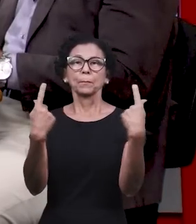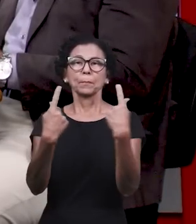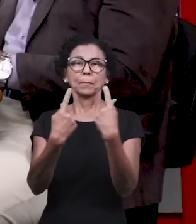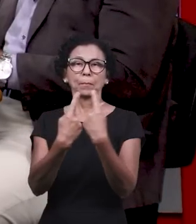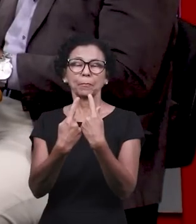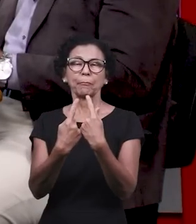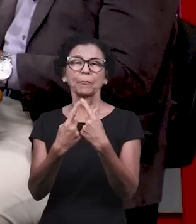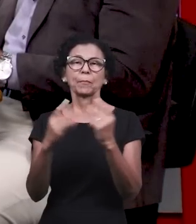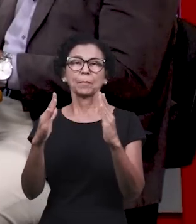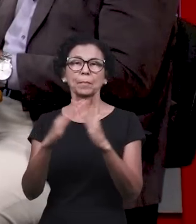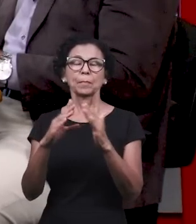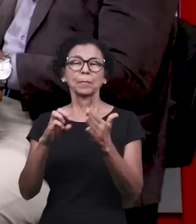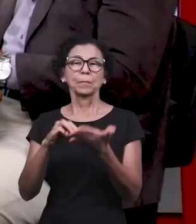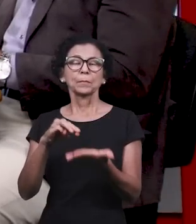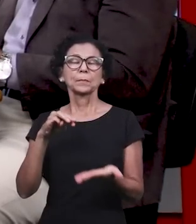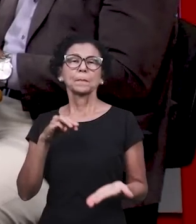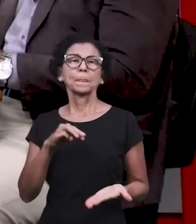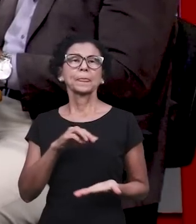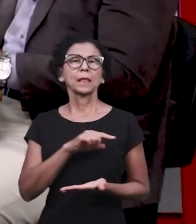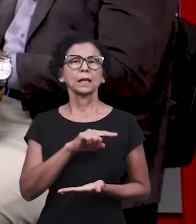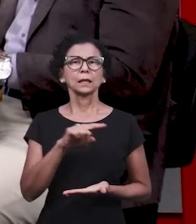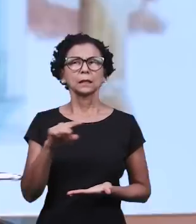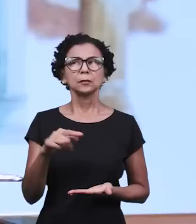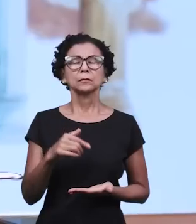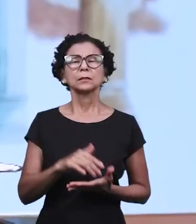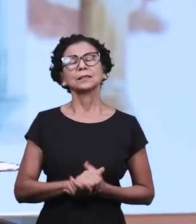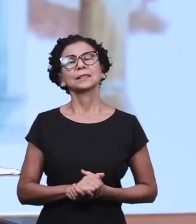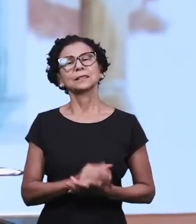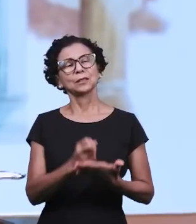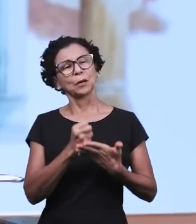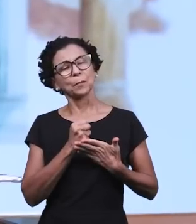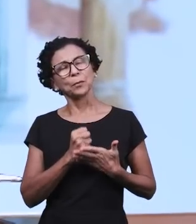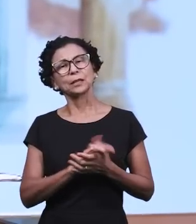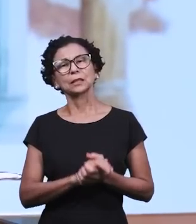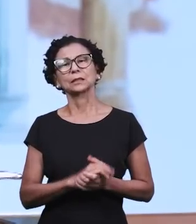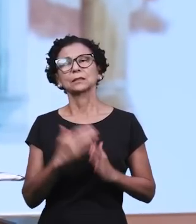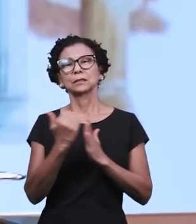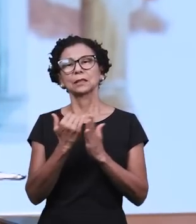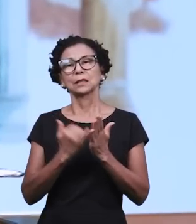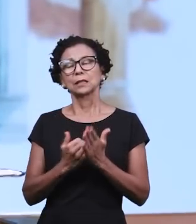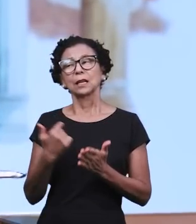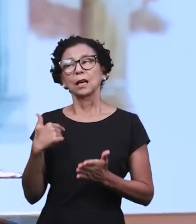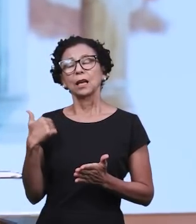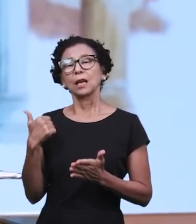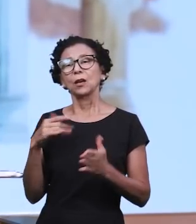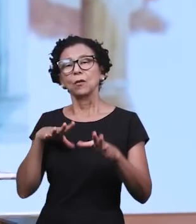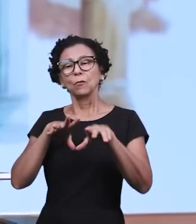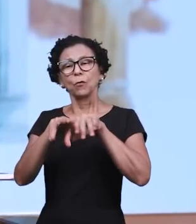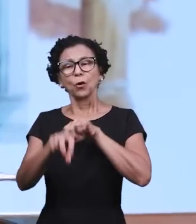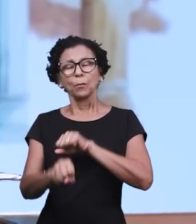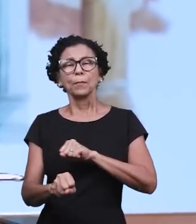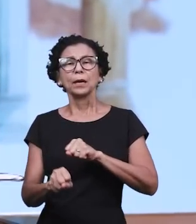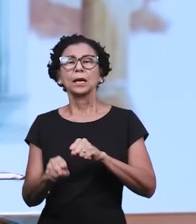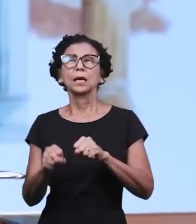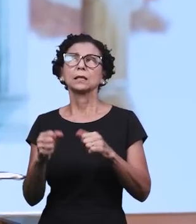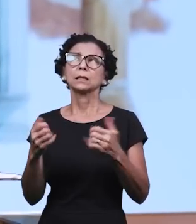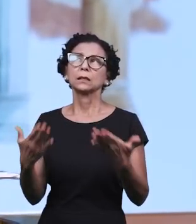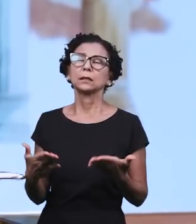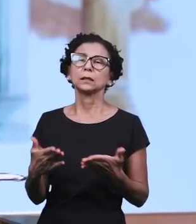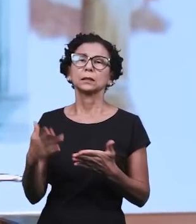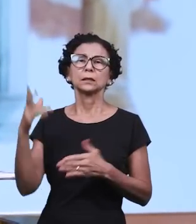eu sou, então, diácono na Igreja Cristã Maranata e também